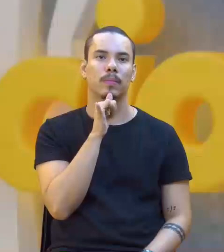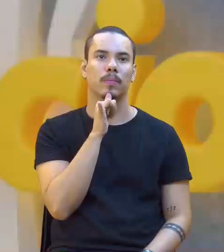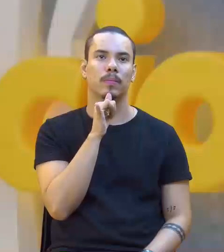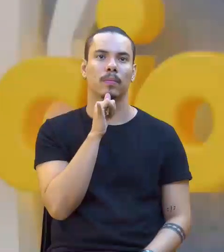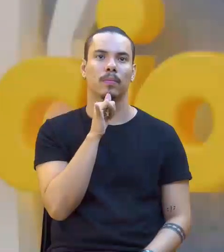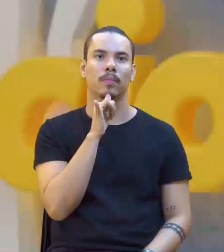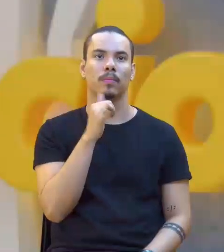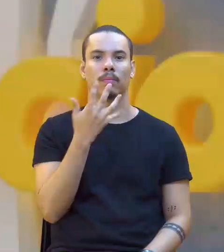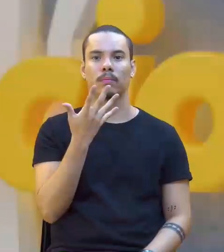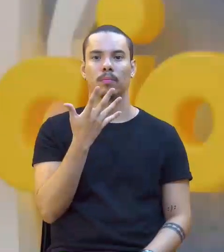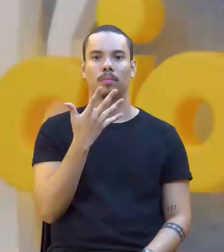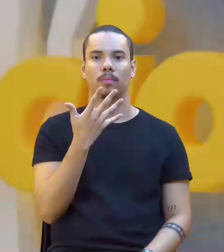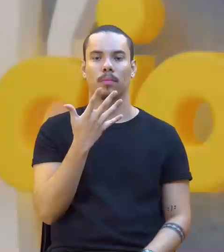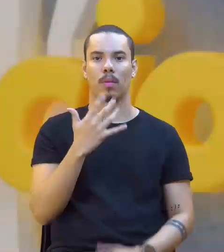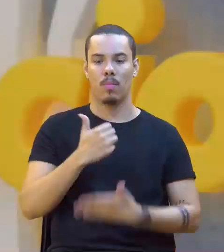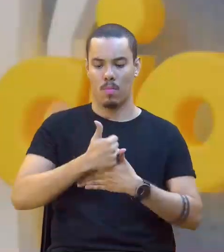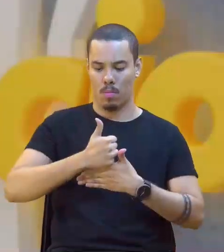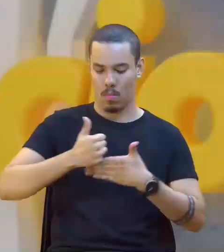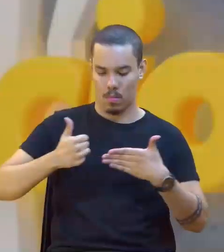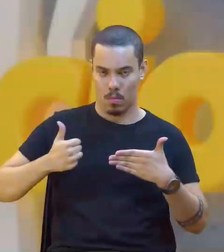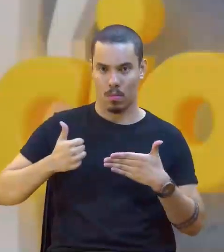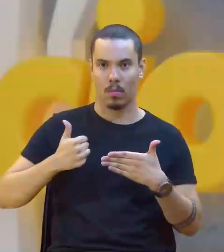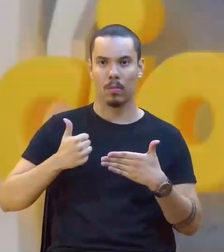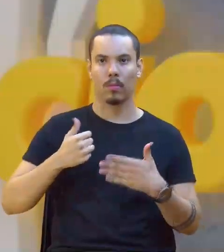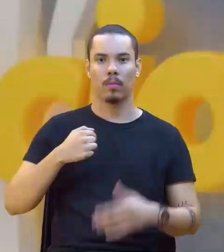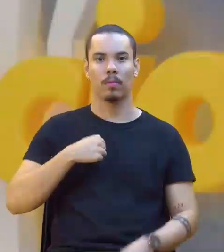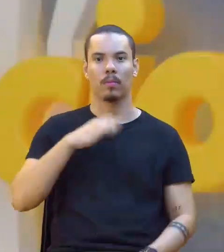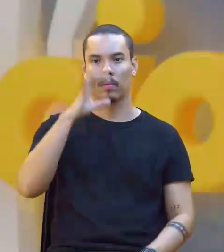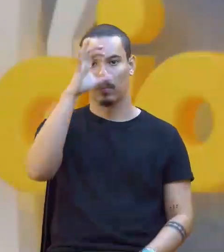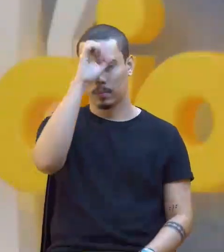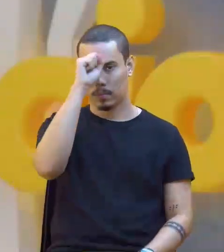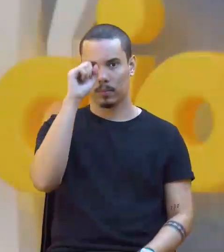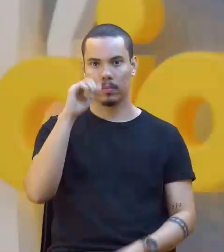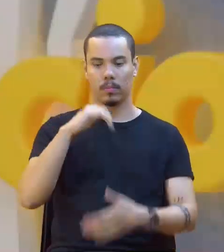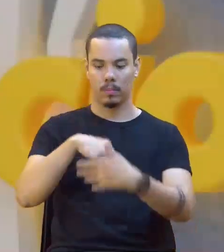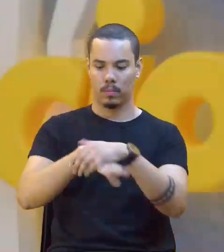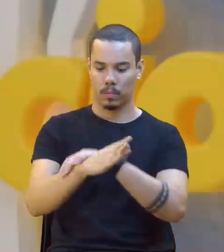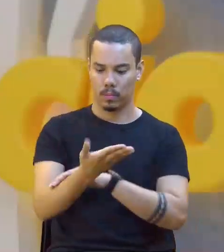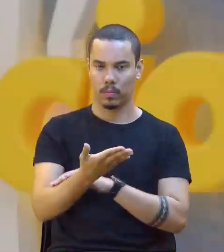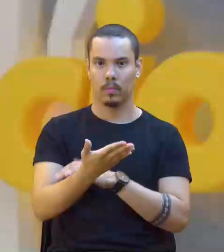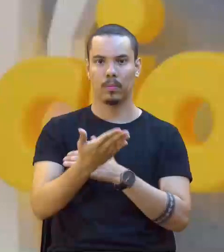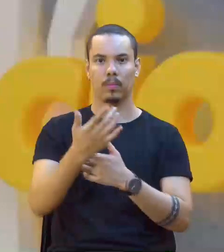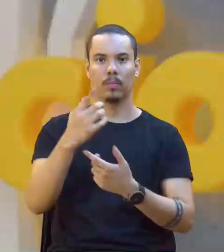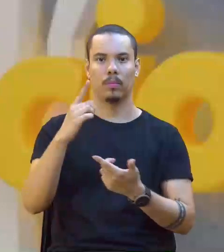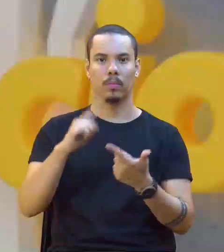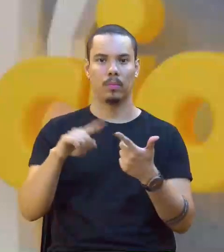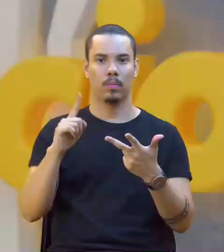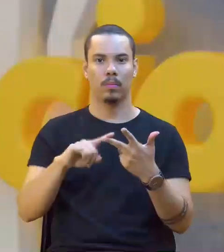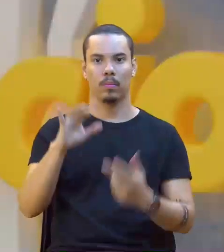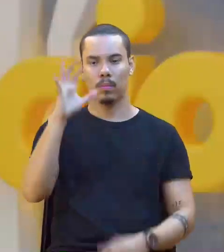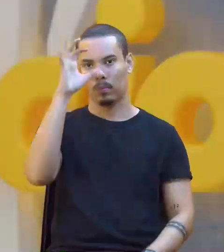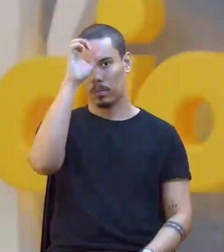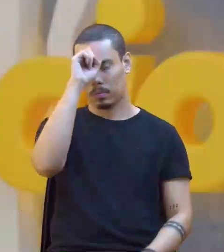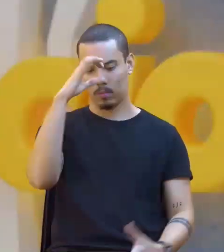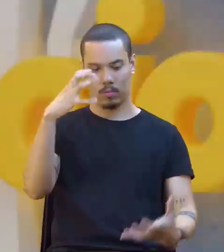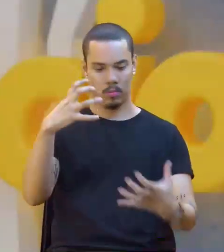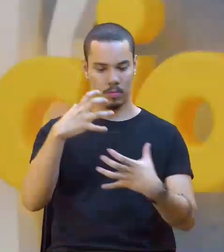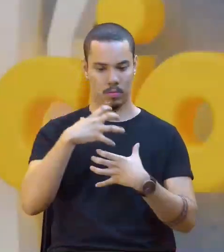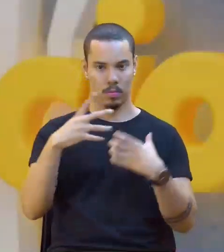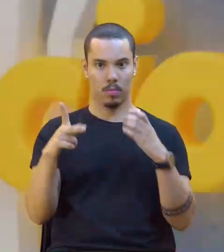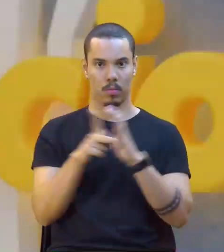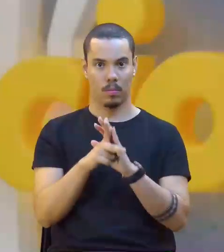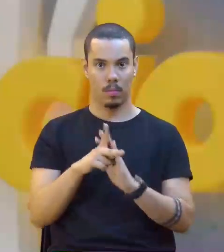questões como moral, é onde aprendo os meus hábitos, é onde aprendo as minhas formas de